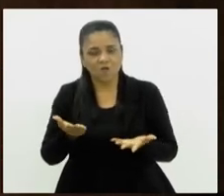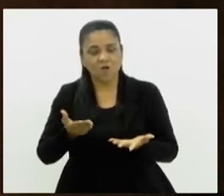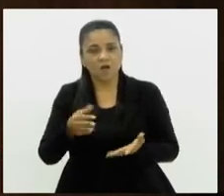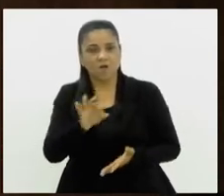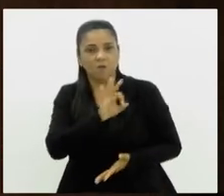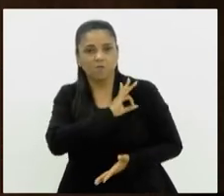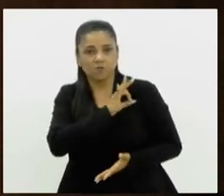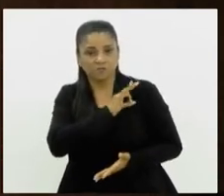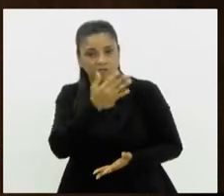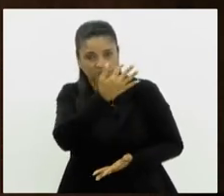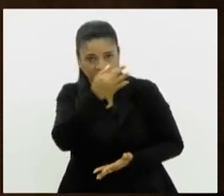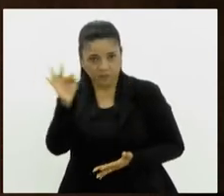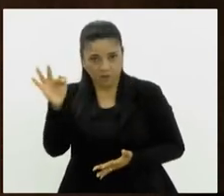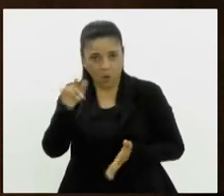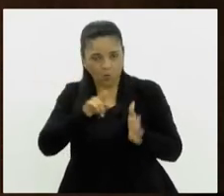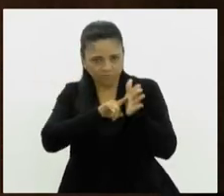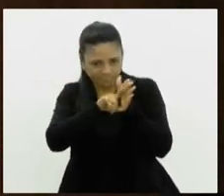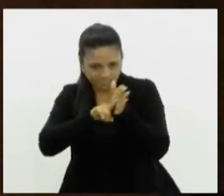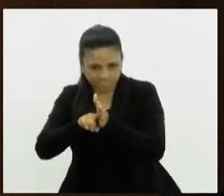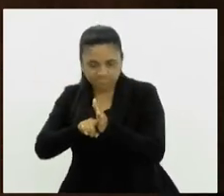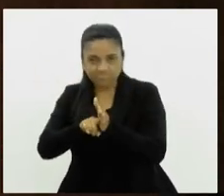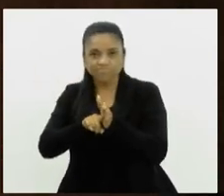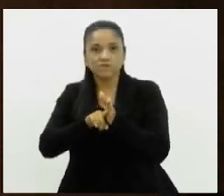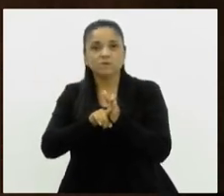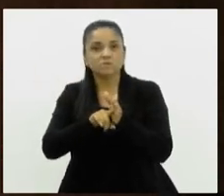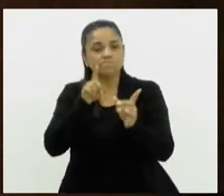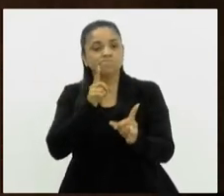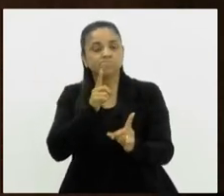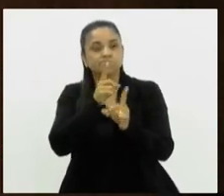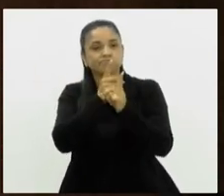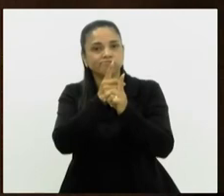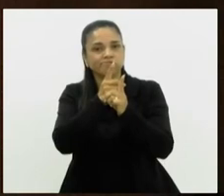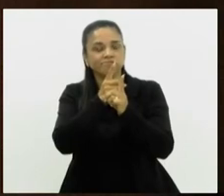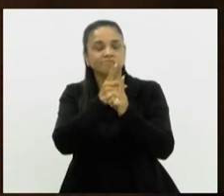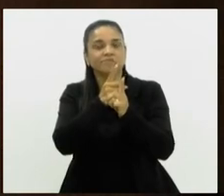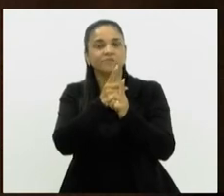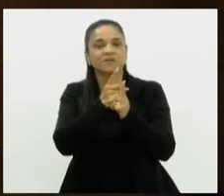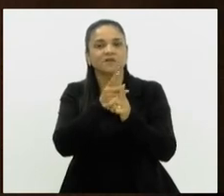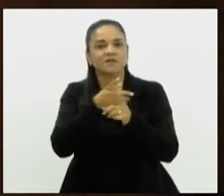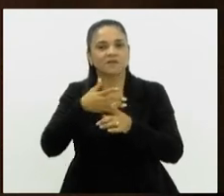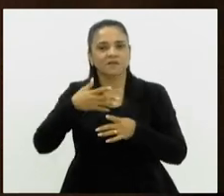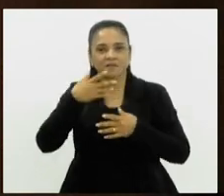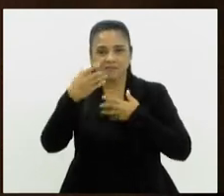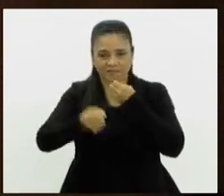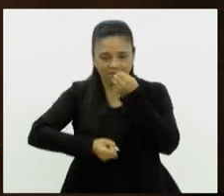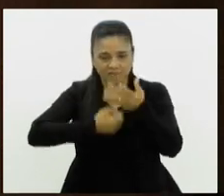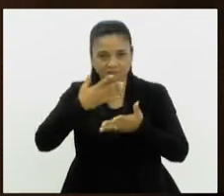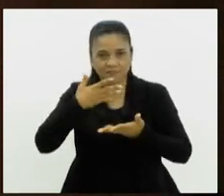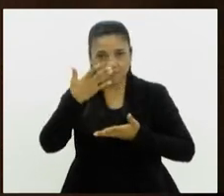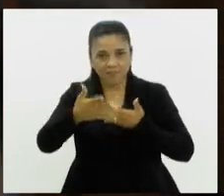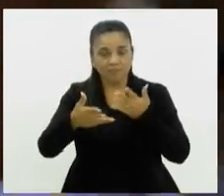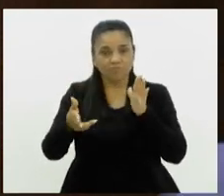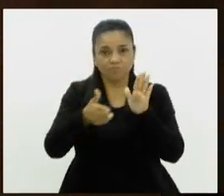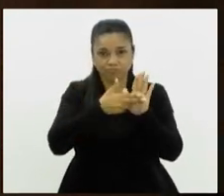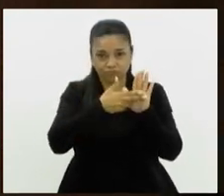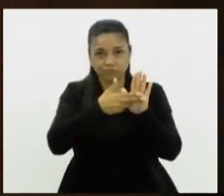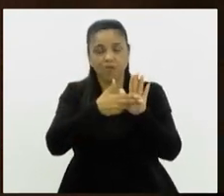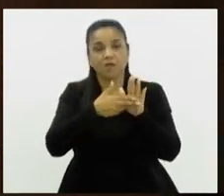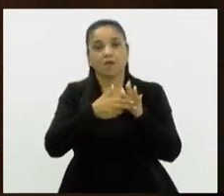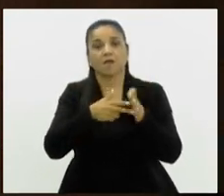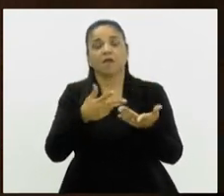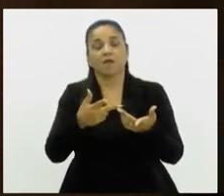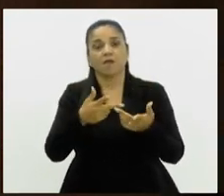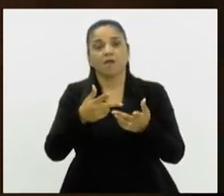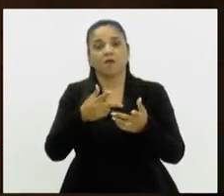Polícia Federal também, se chegaram a delações premiadas, se pegaram novas pessoas e dizem que